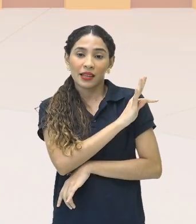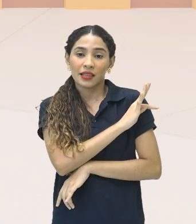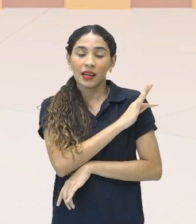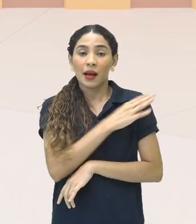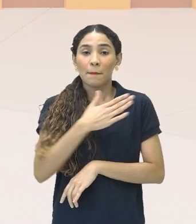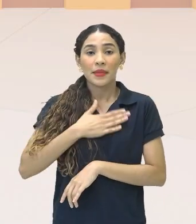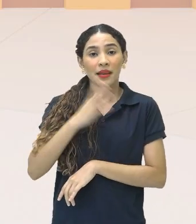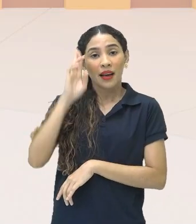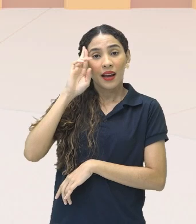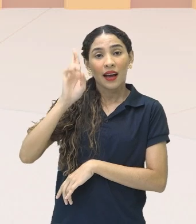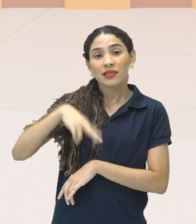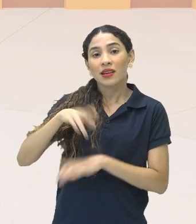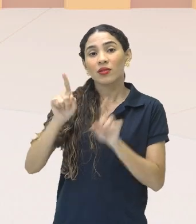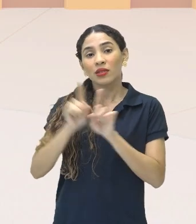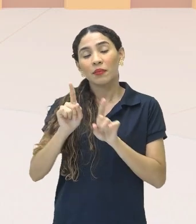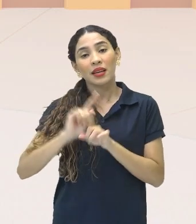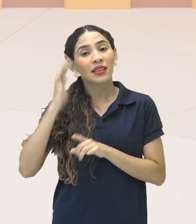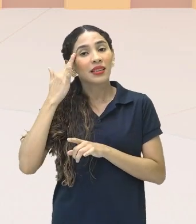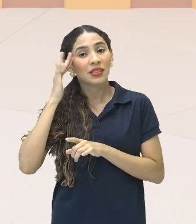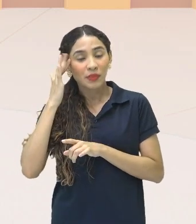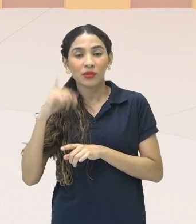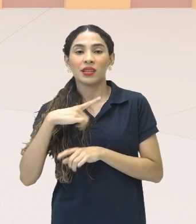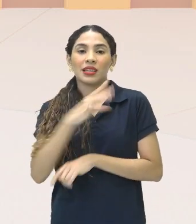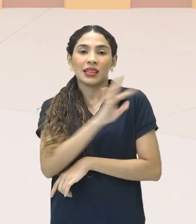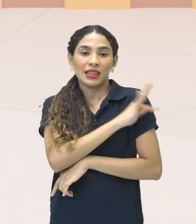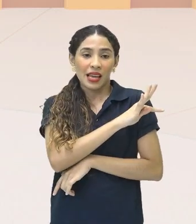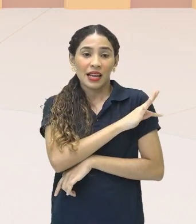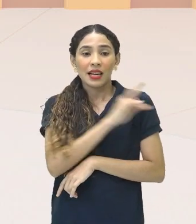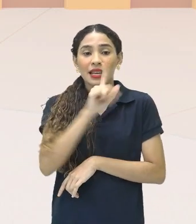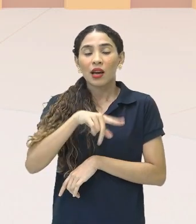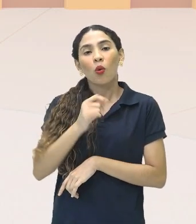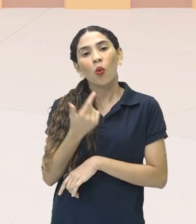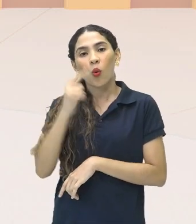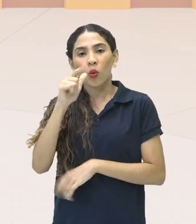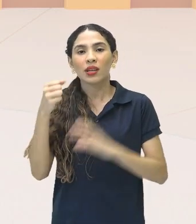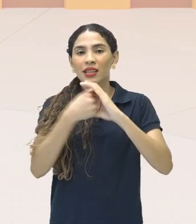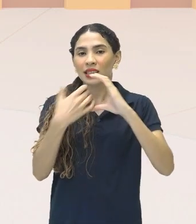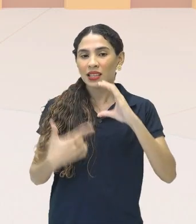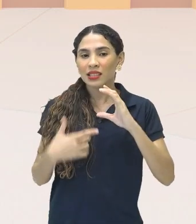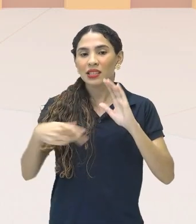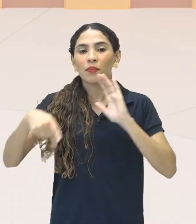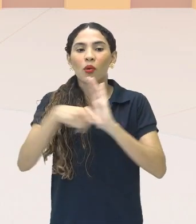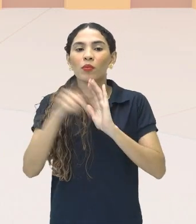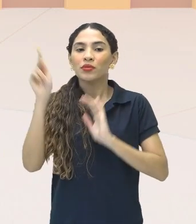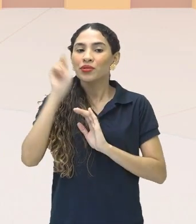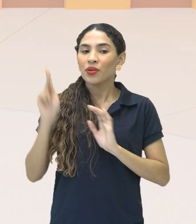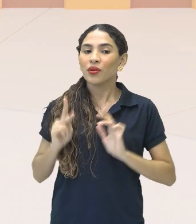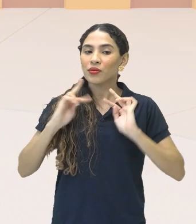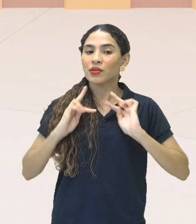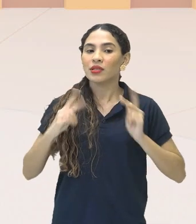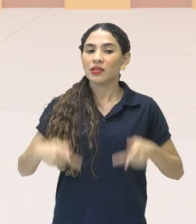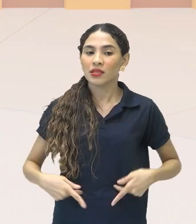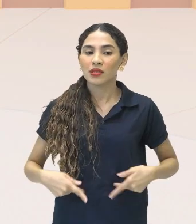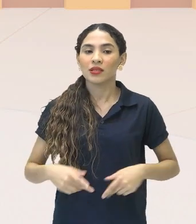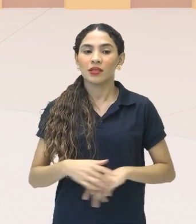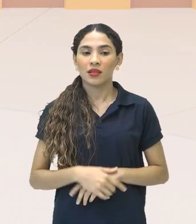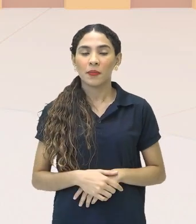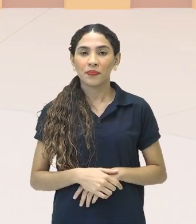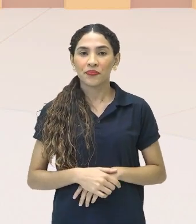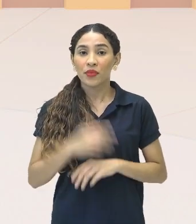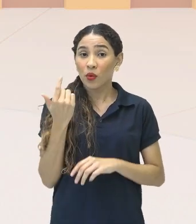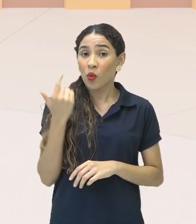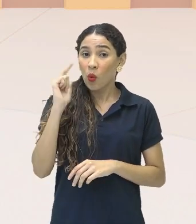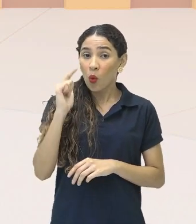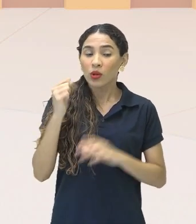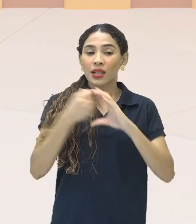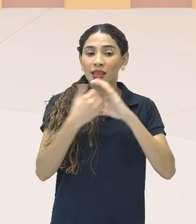da minha razão, do meu entendimento, também tem a técnica, que é outro ponto também, que é um caráter histórico do ser humano. Outro